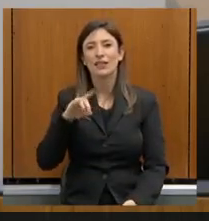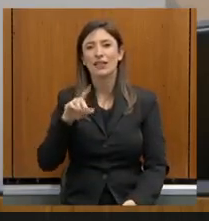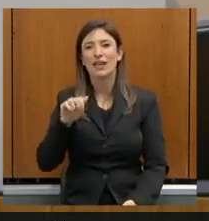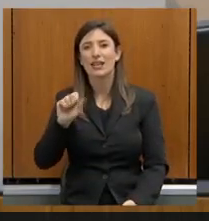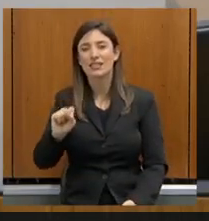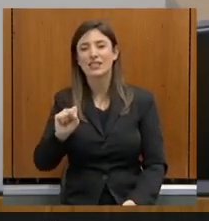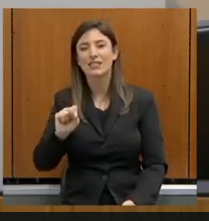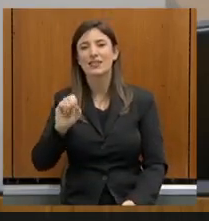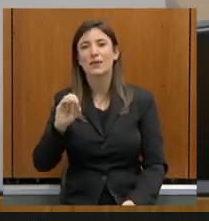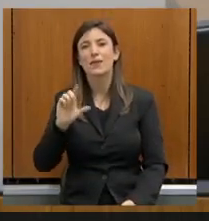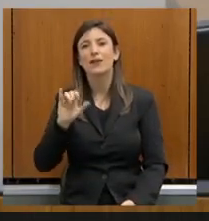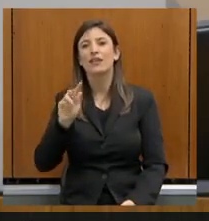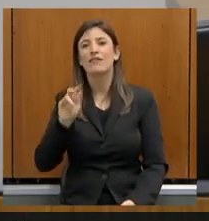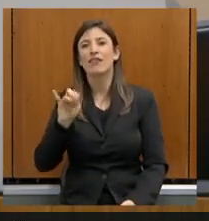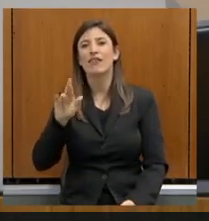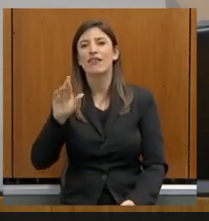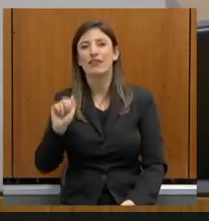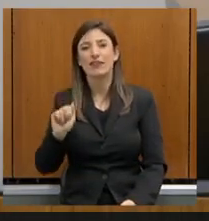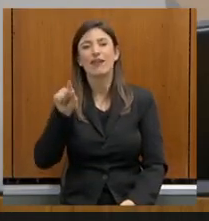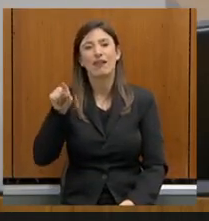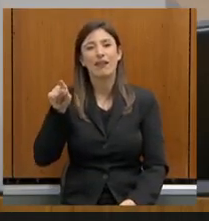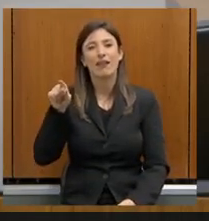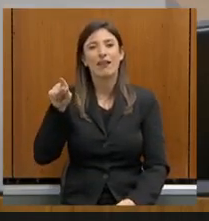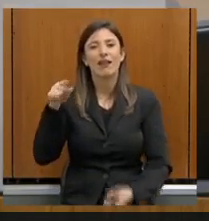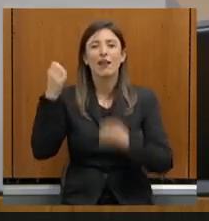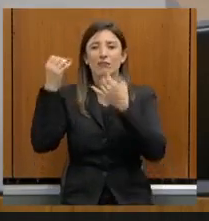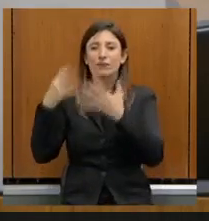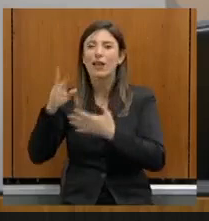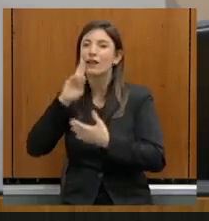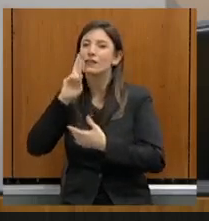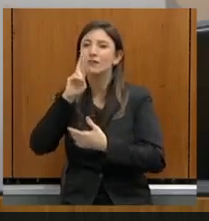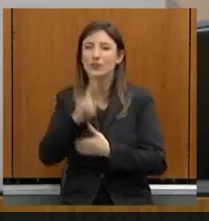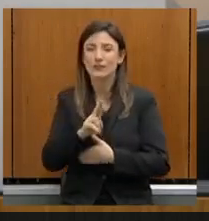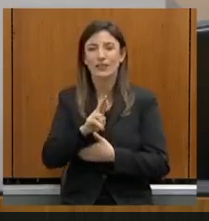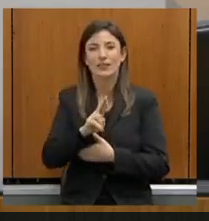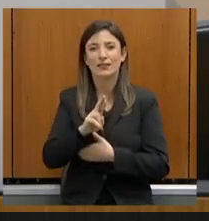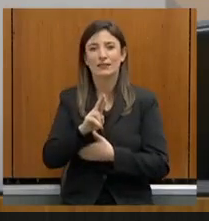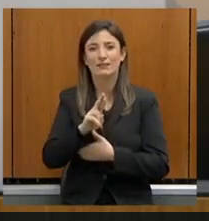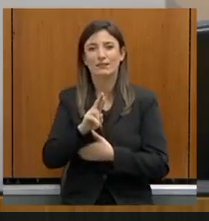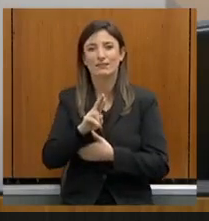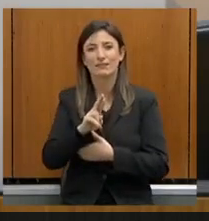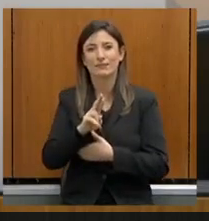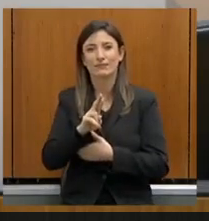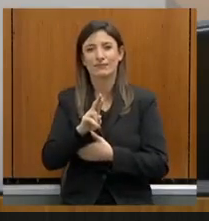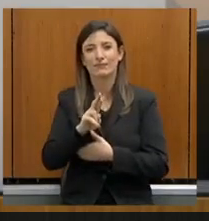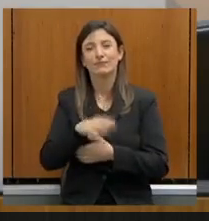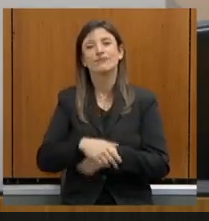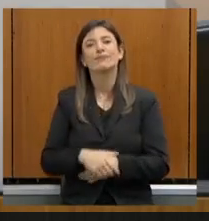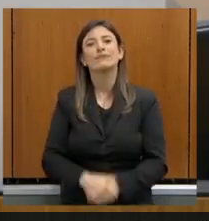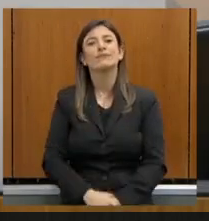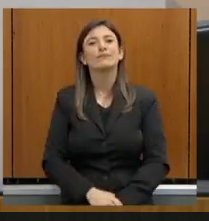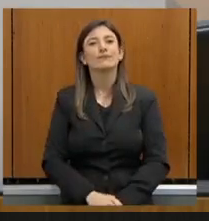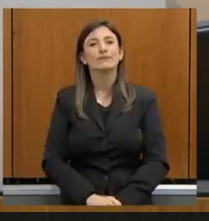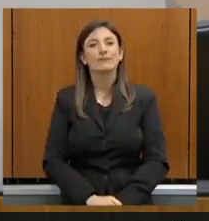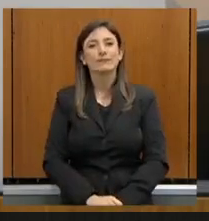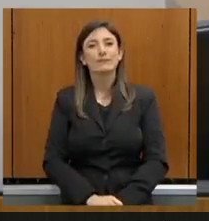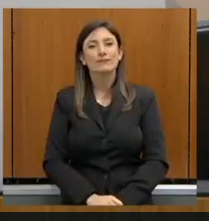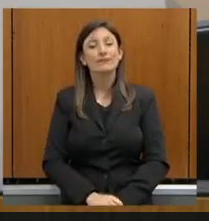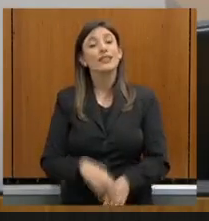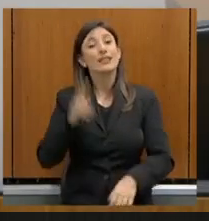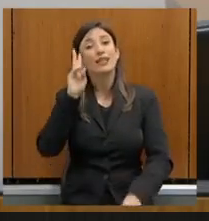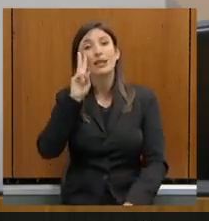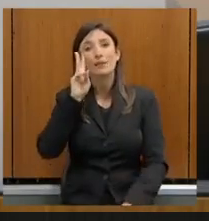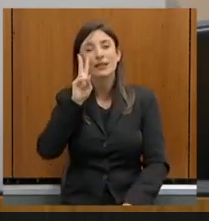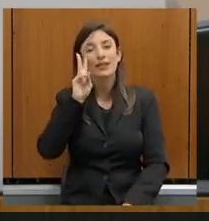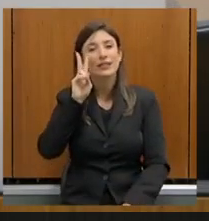para que ele possa responder a essa interpelação do nosso deputado Mauro Tramonte e lembrando